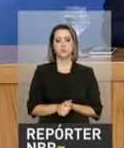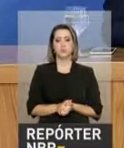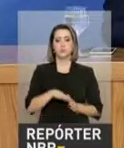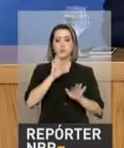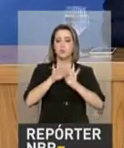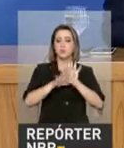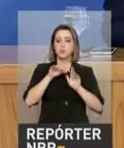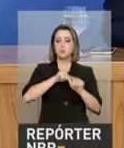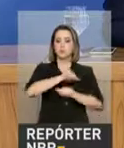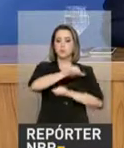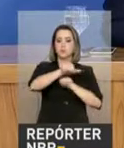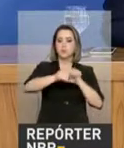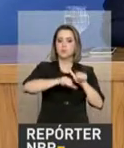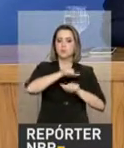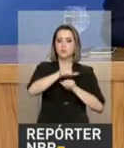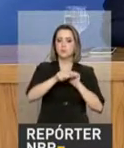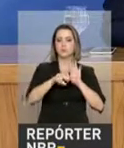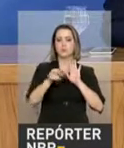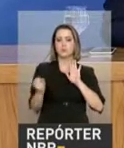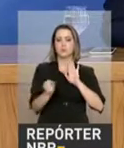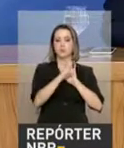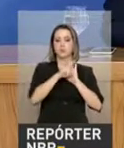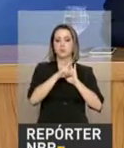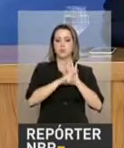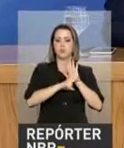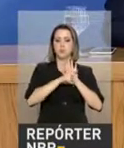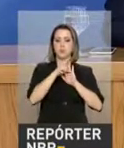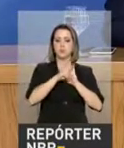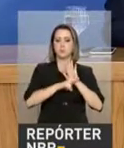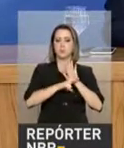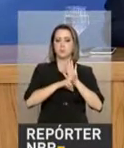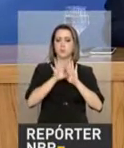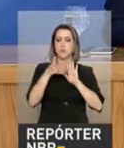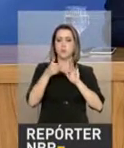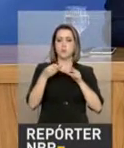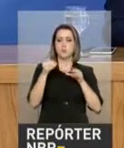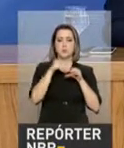Algumas mudanças ocorridas estão dentro